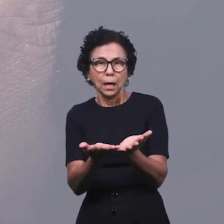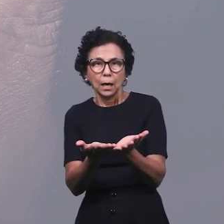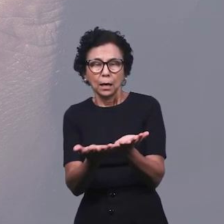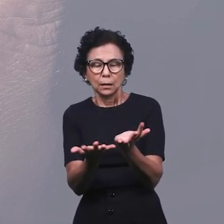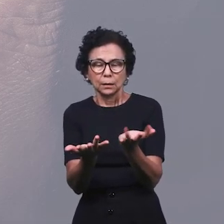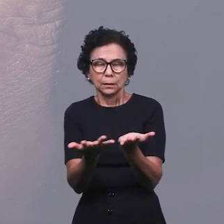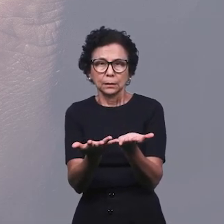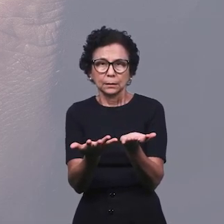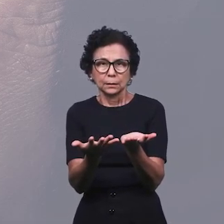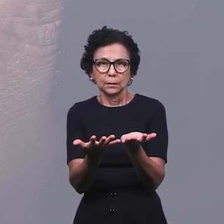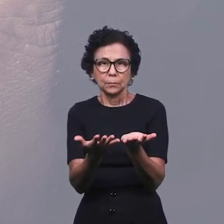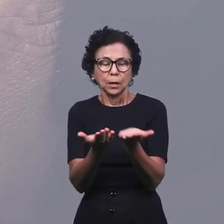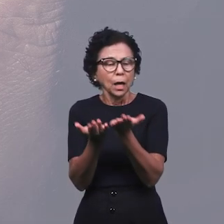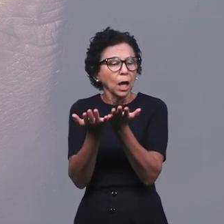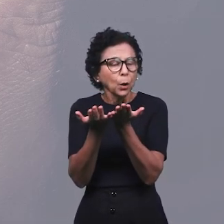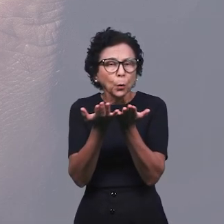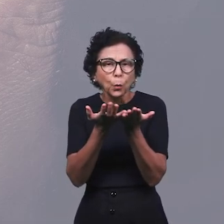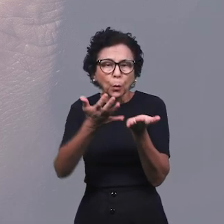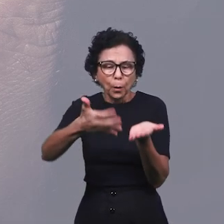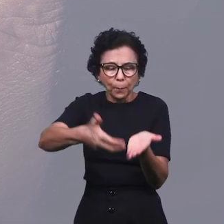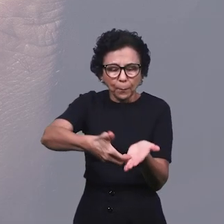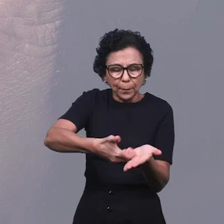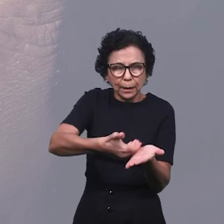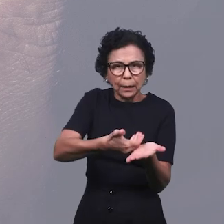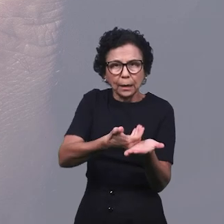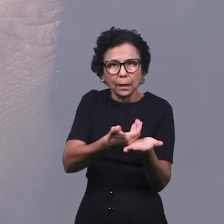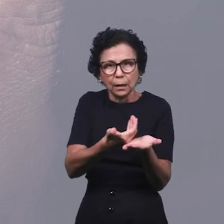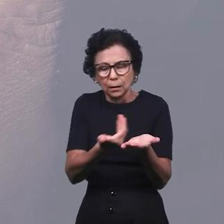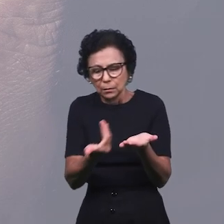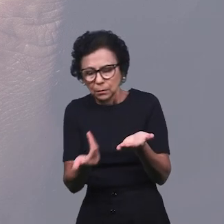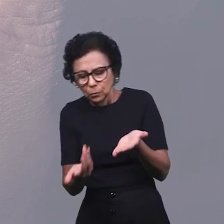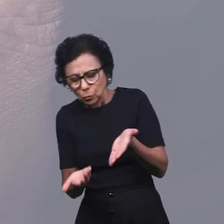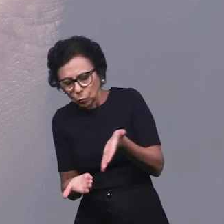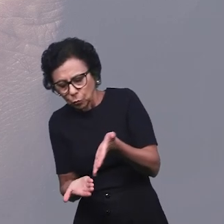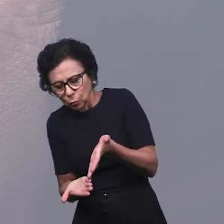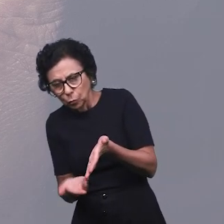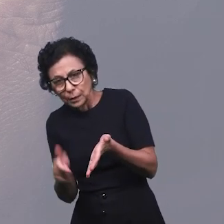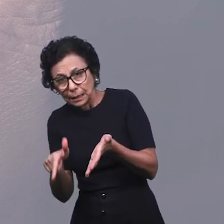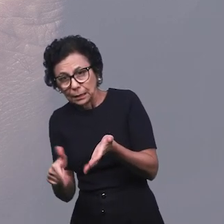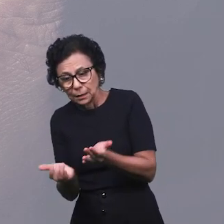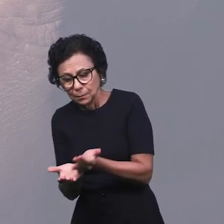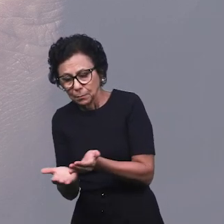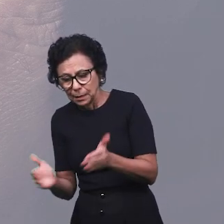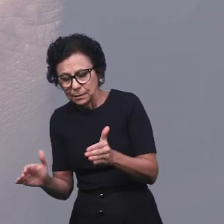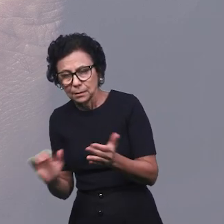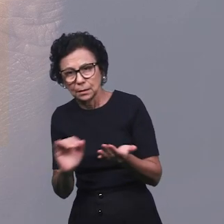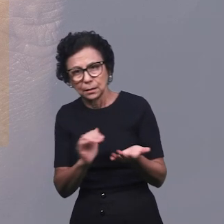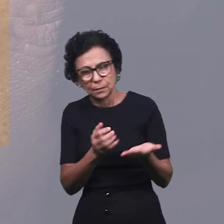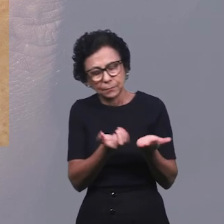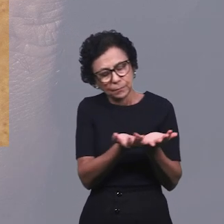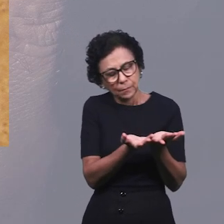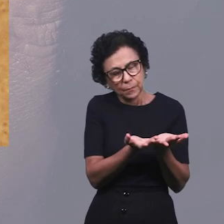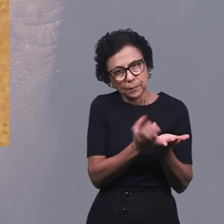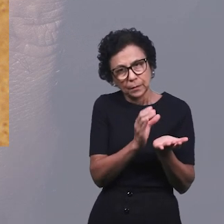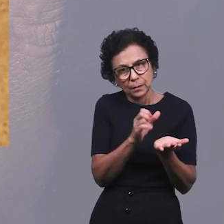E eram colocados, na verdade, nas bacias, né? Essas cinzas, para